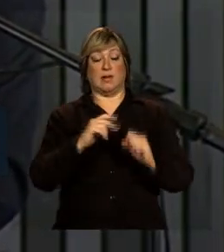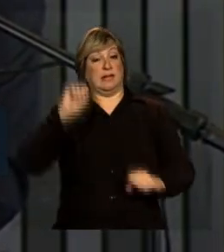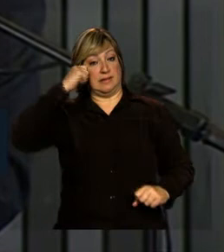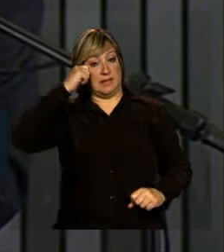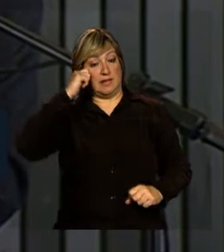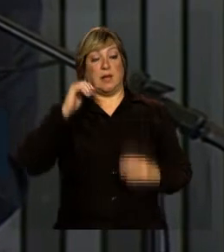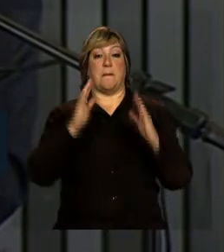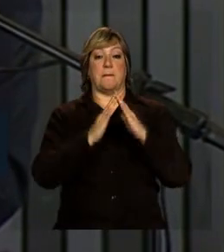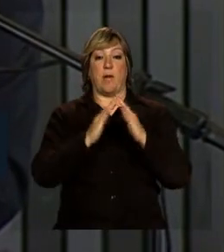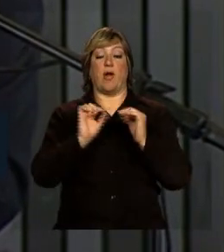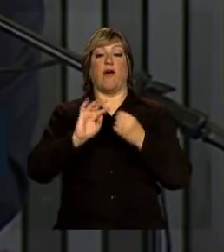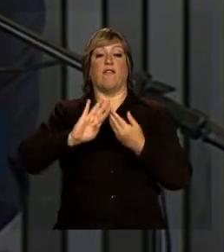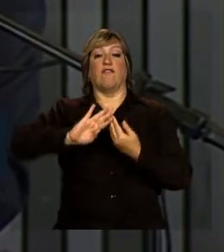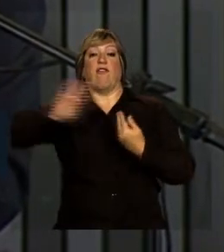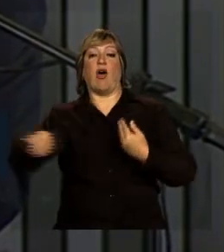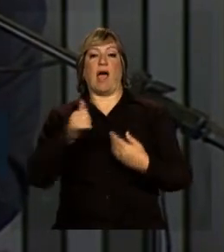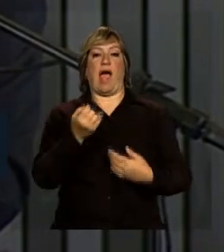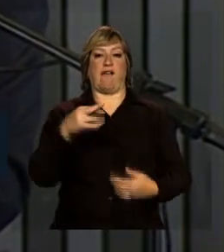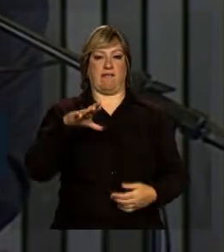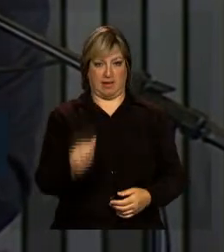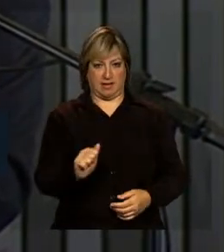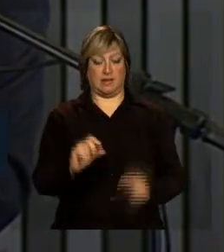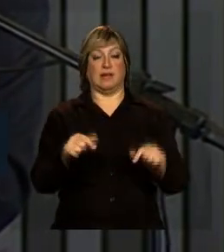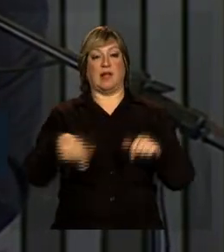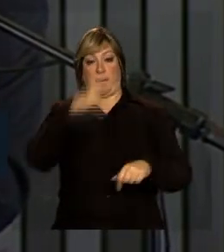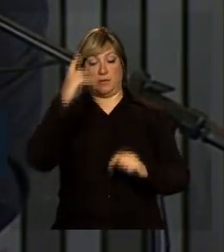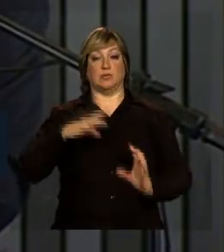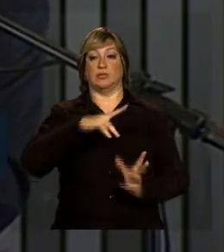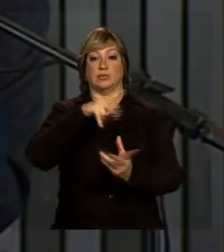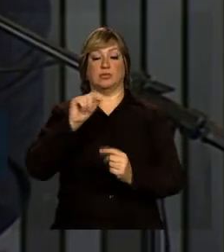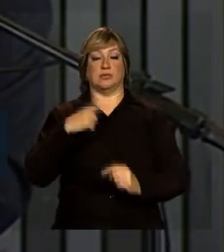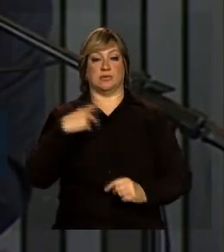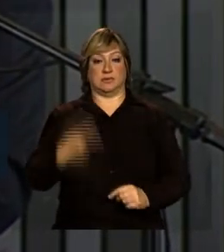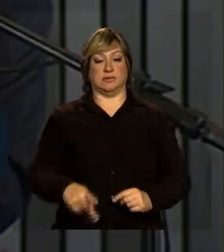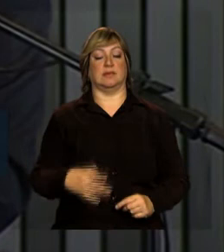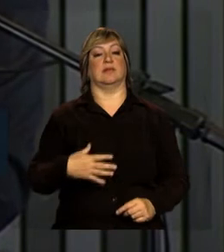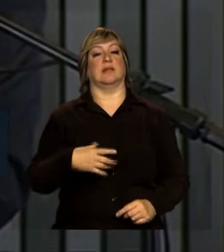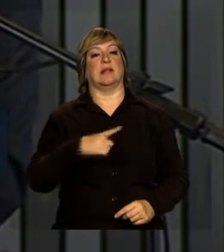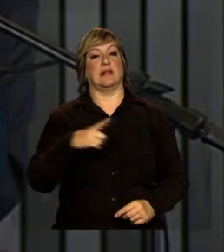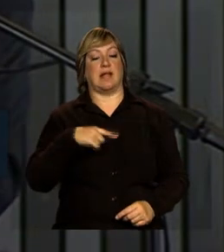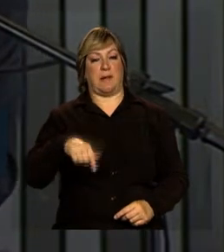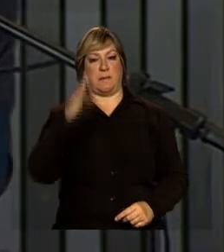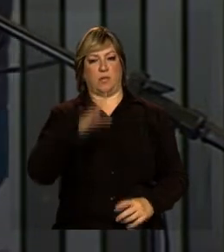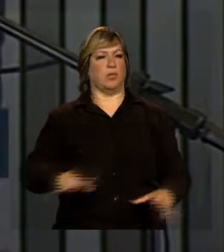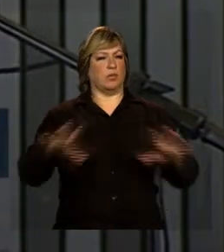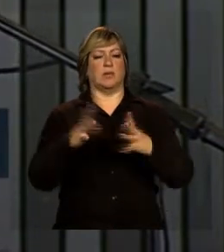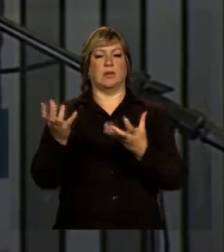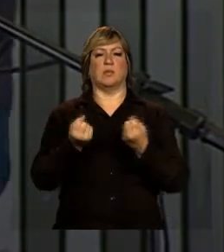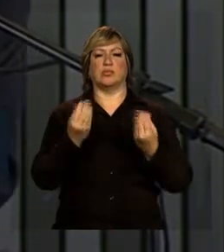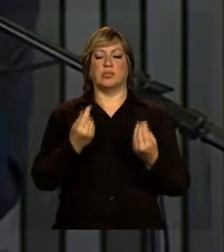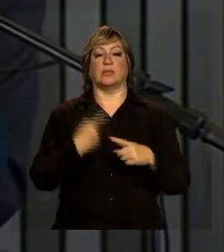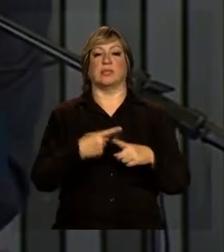África. A identidade nacional tem uma inestimável contribuição dos africanos que nos legaram